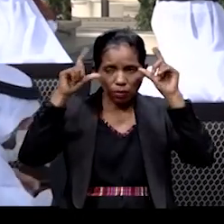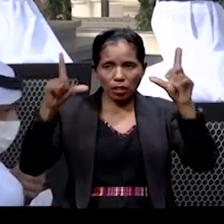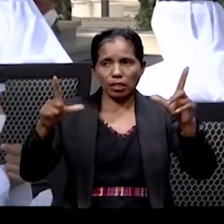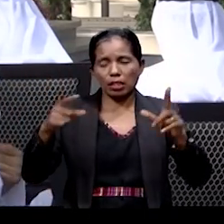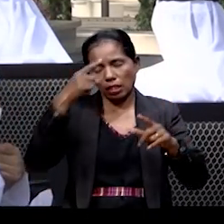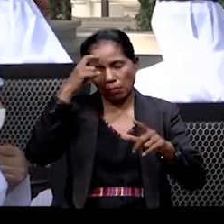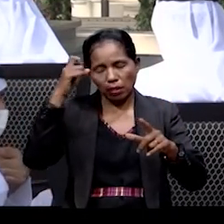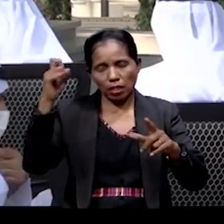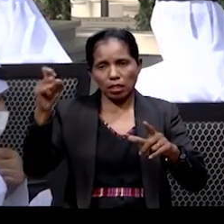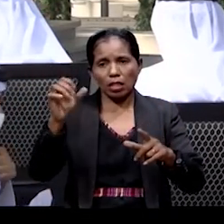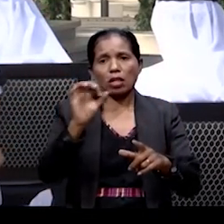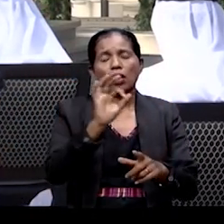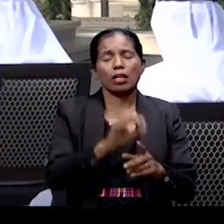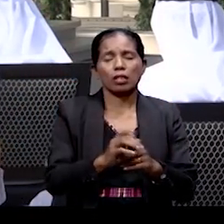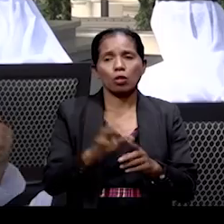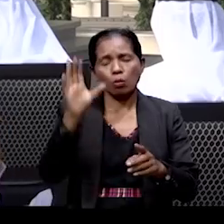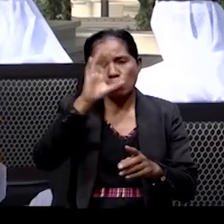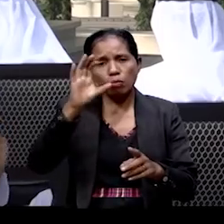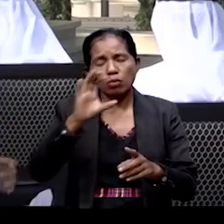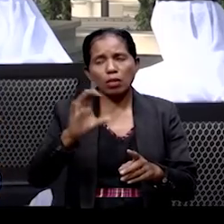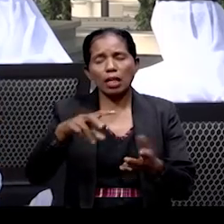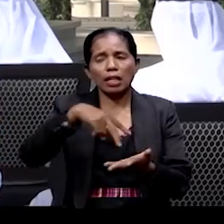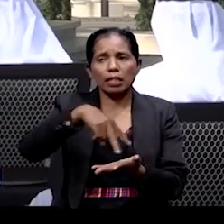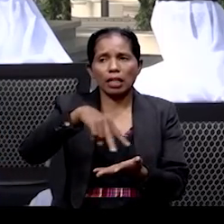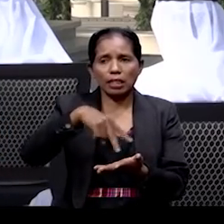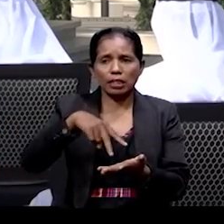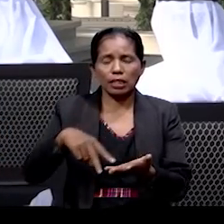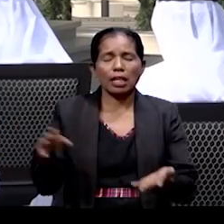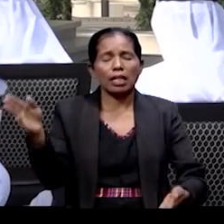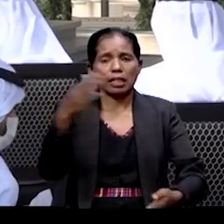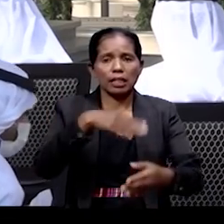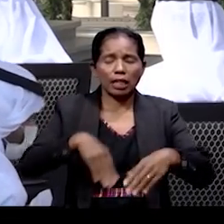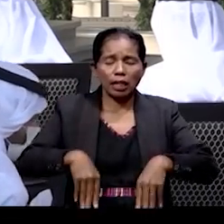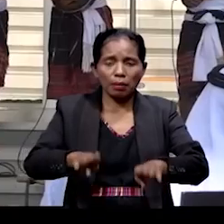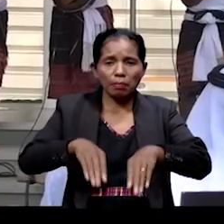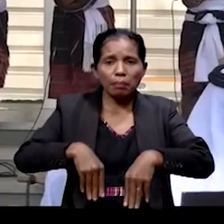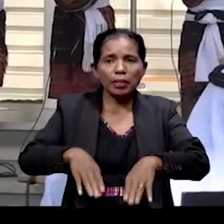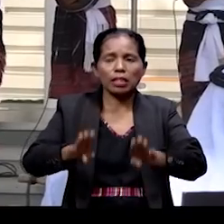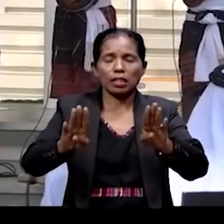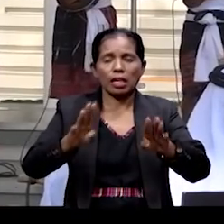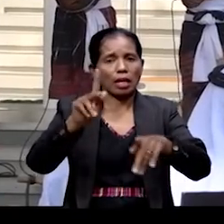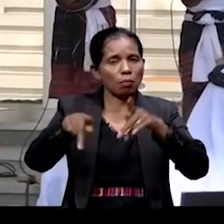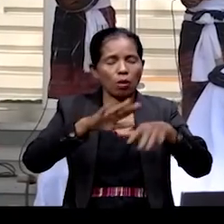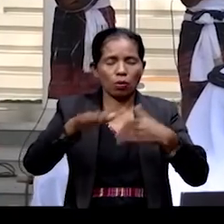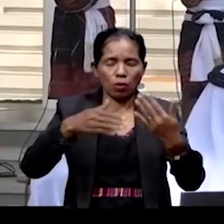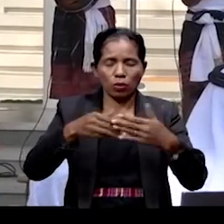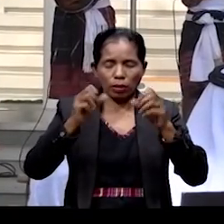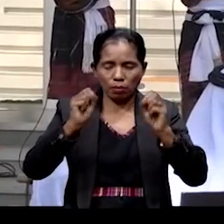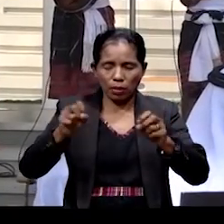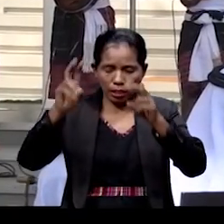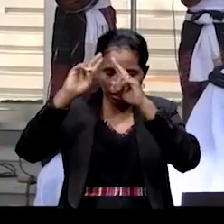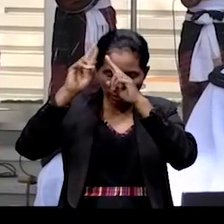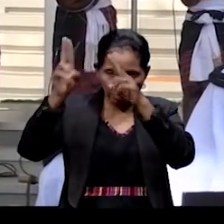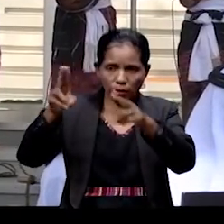buca tuir originalidade dança cultura Takabiti ne, atu ema hotu bele respeita identidade Timor